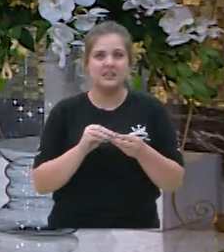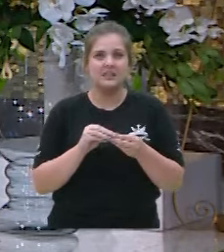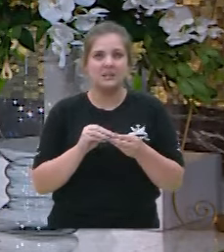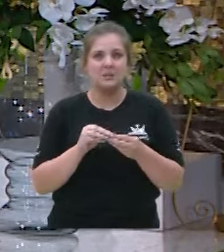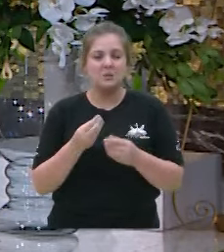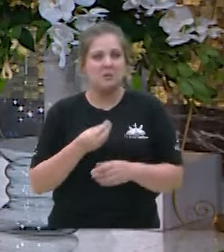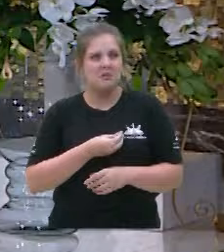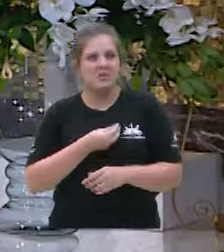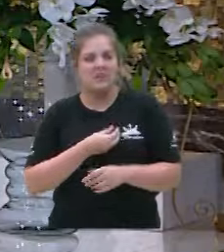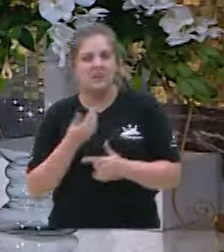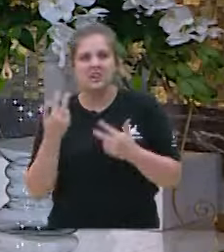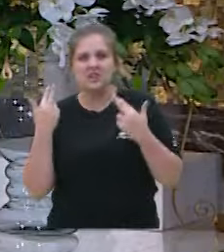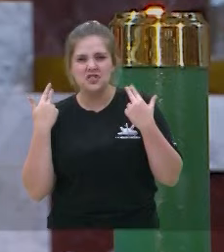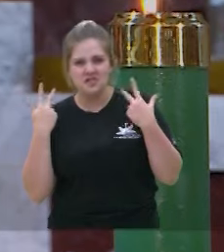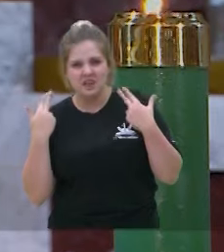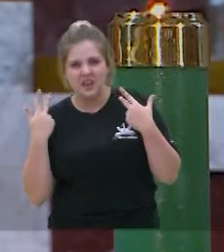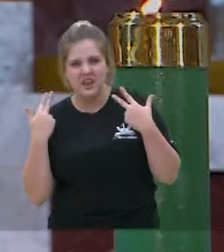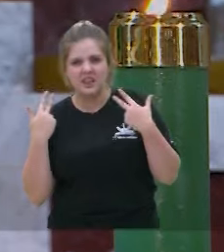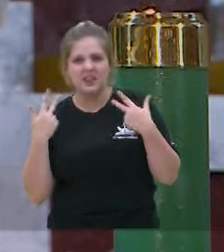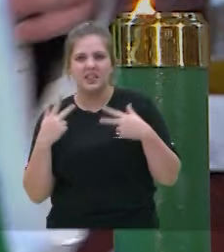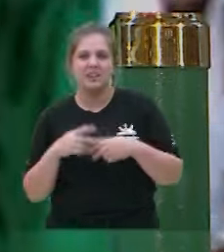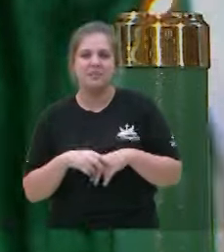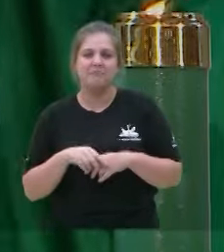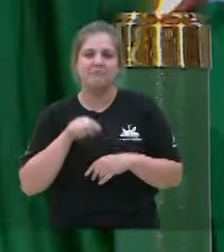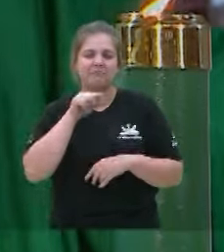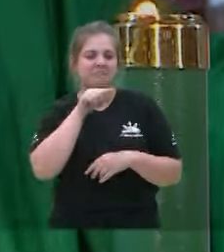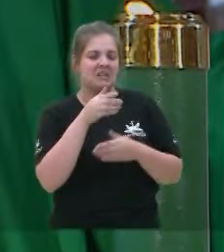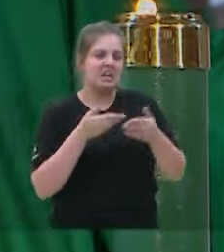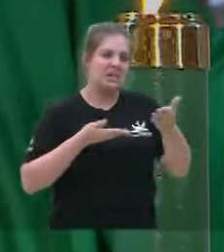de vida deixar